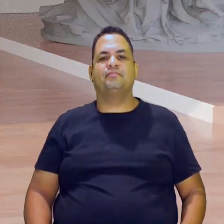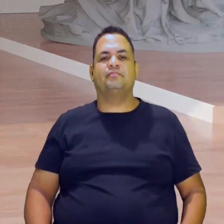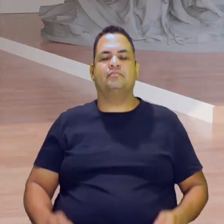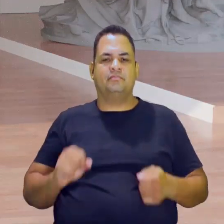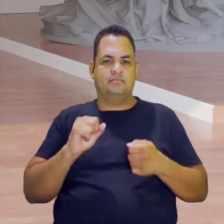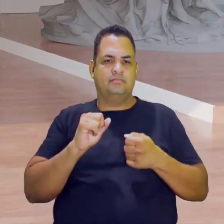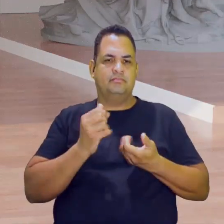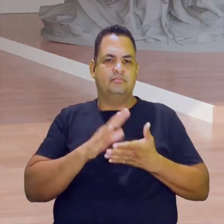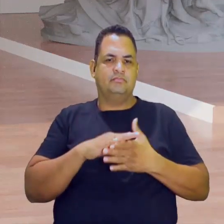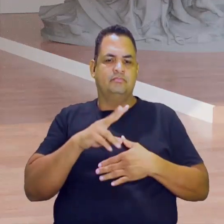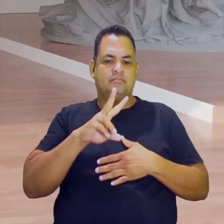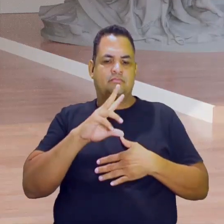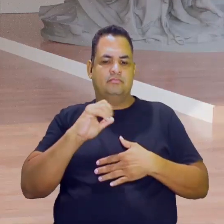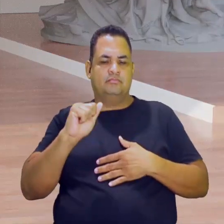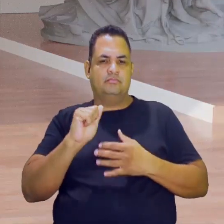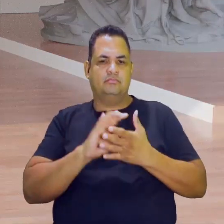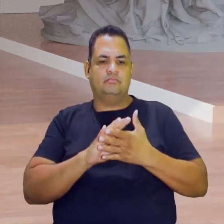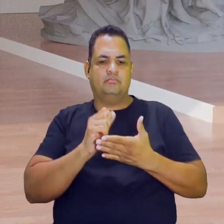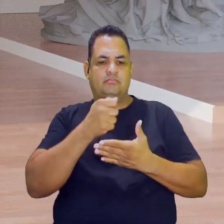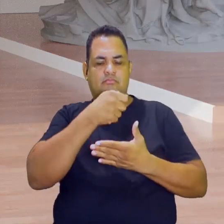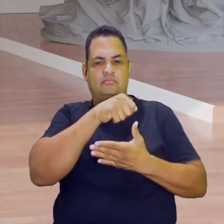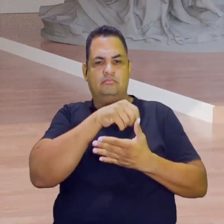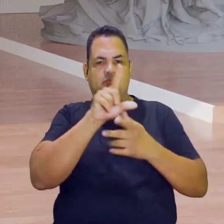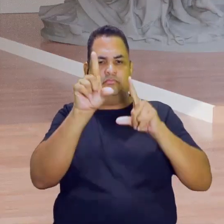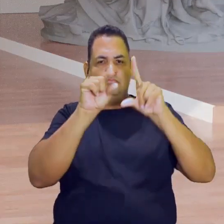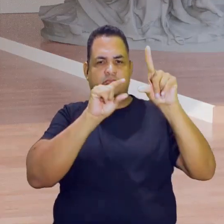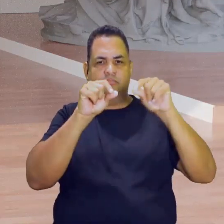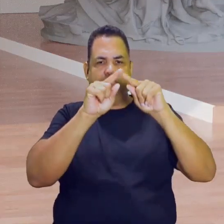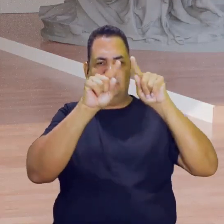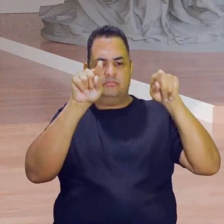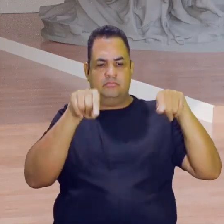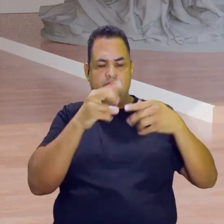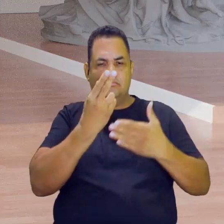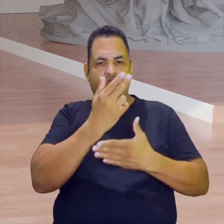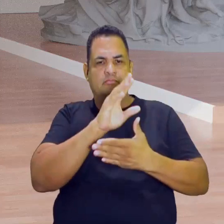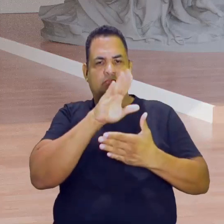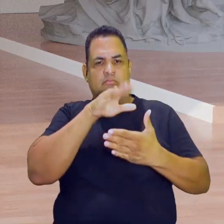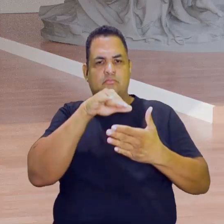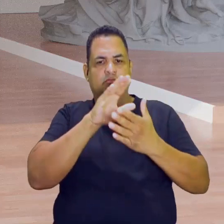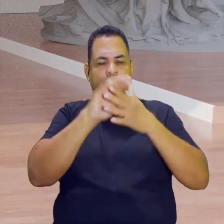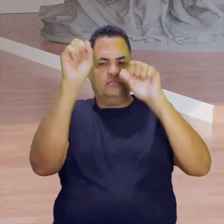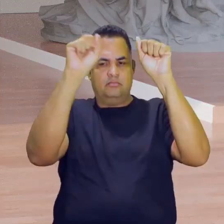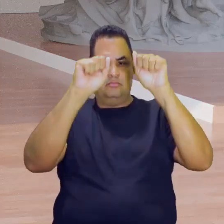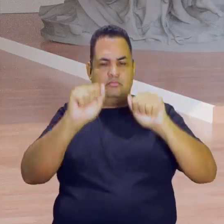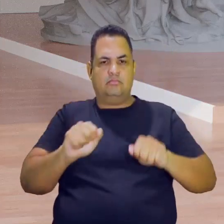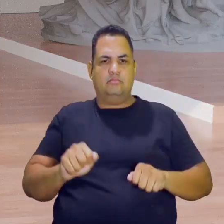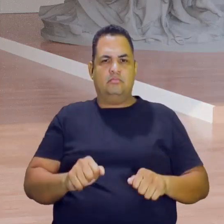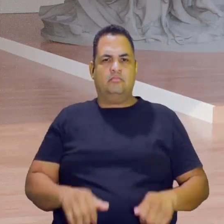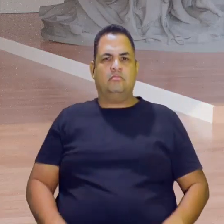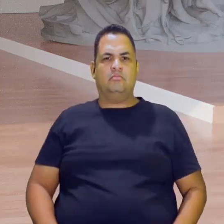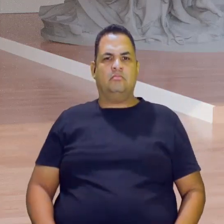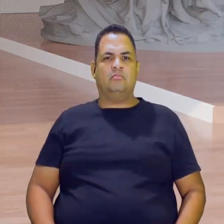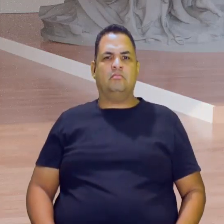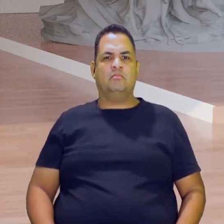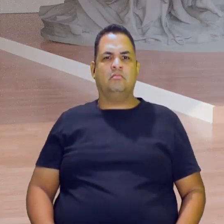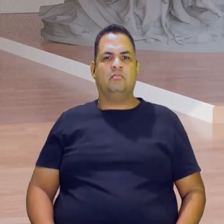você vai escolher uma obra de arte, que pode ser uma pintura, uma escultura,